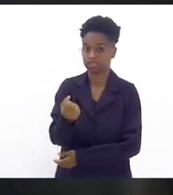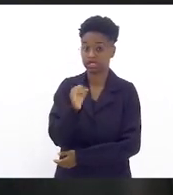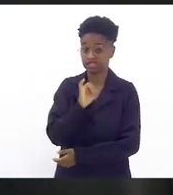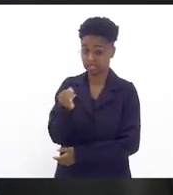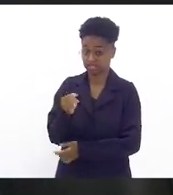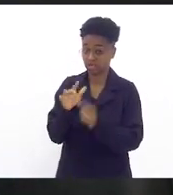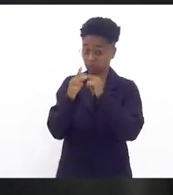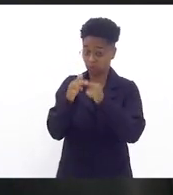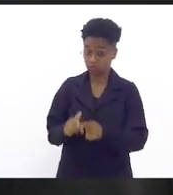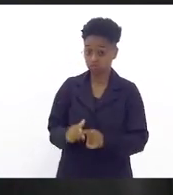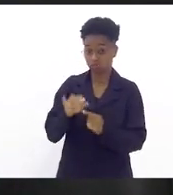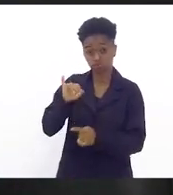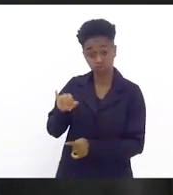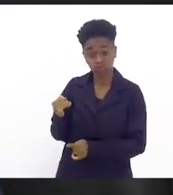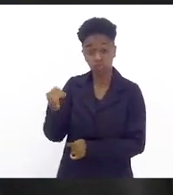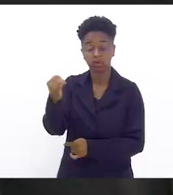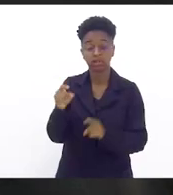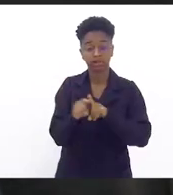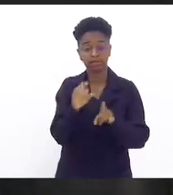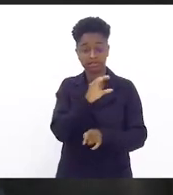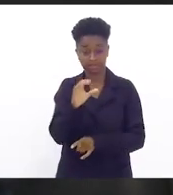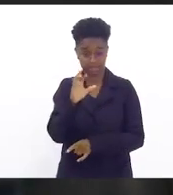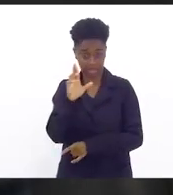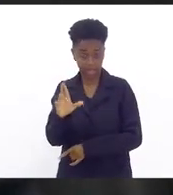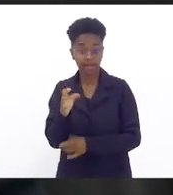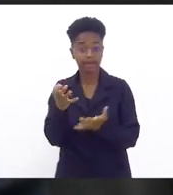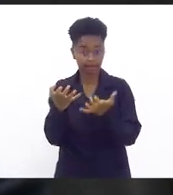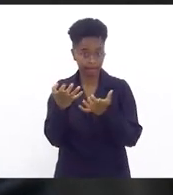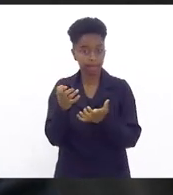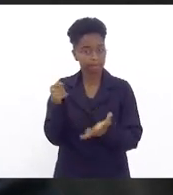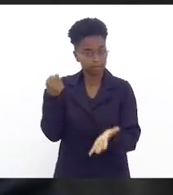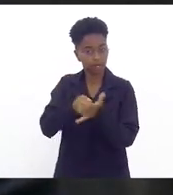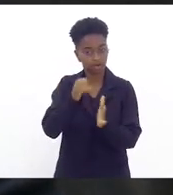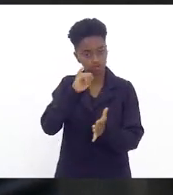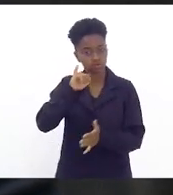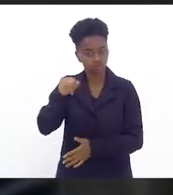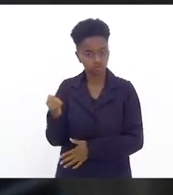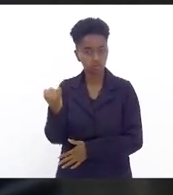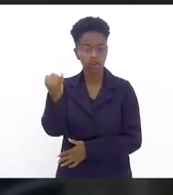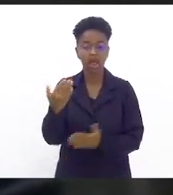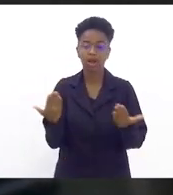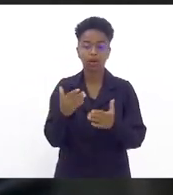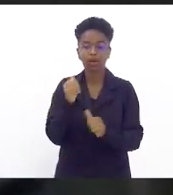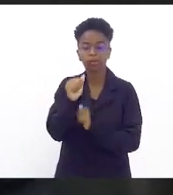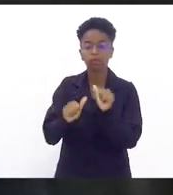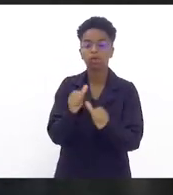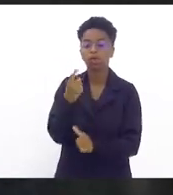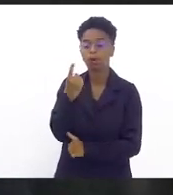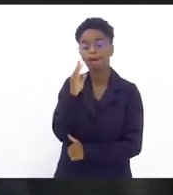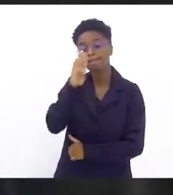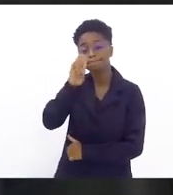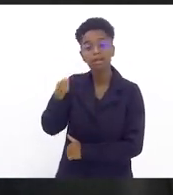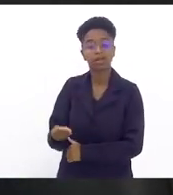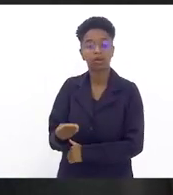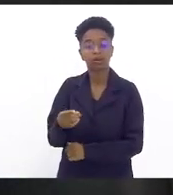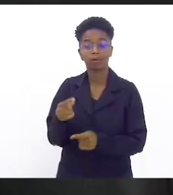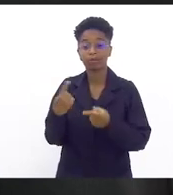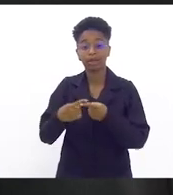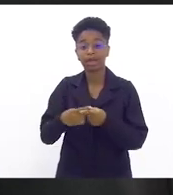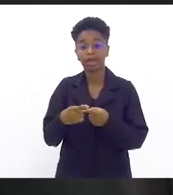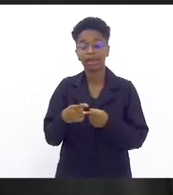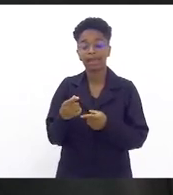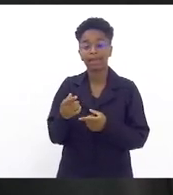com juros e a CCR barcas quer que tenha juros vai para um bilhão de reais que a empresa diz que é